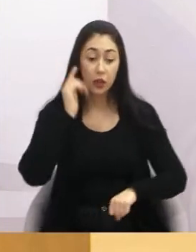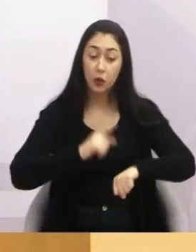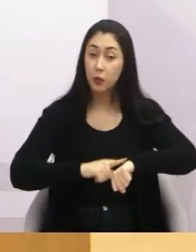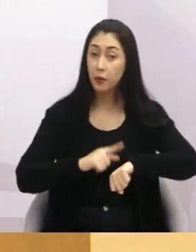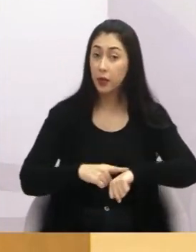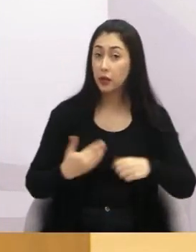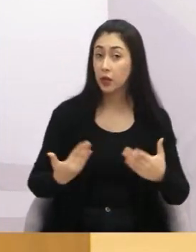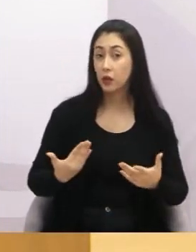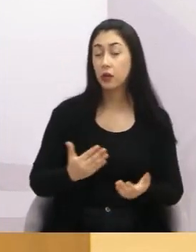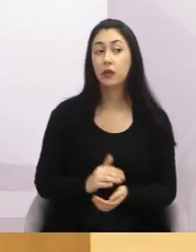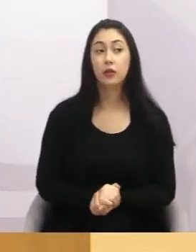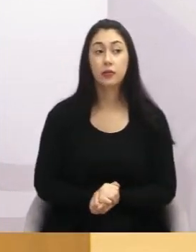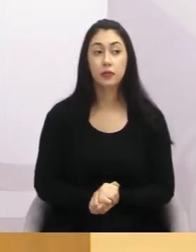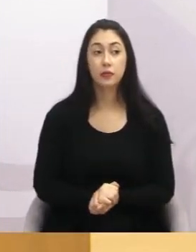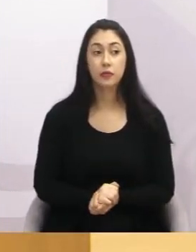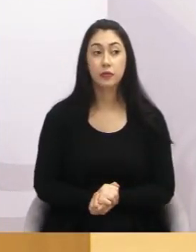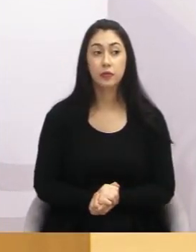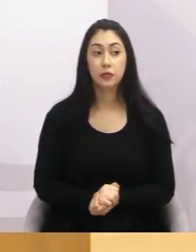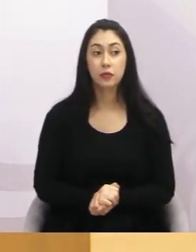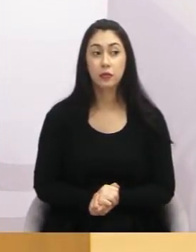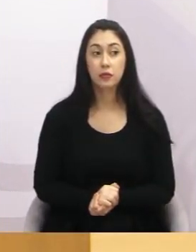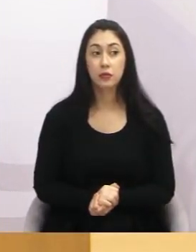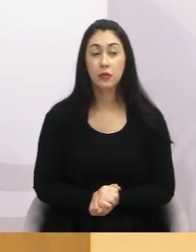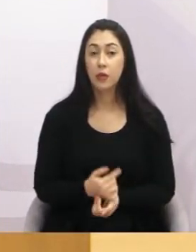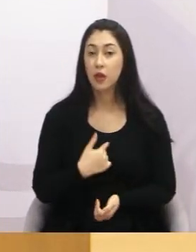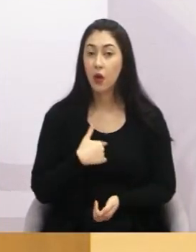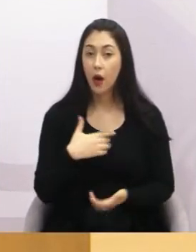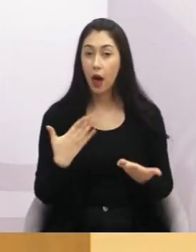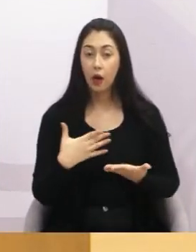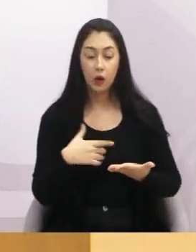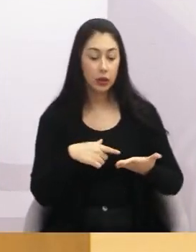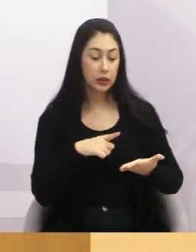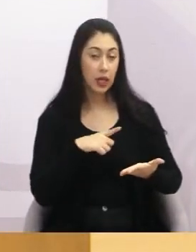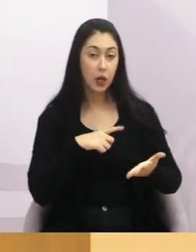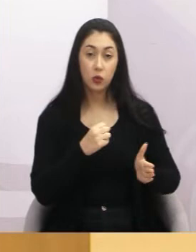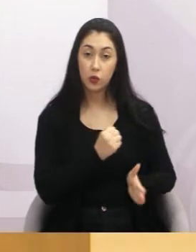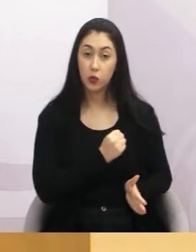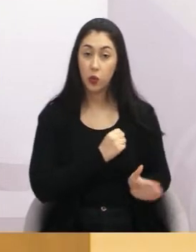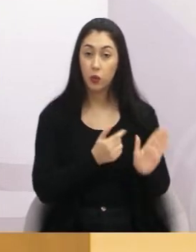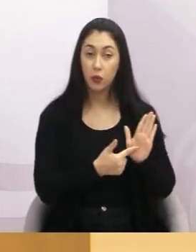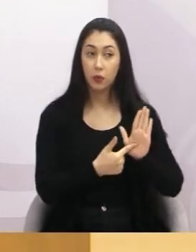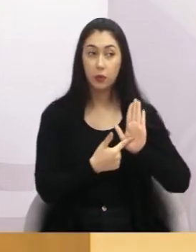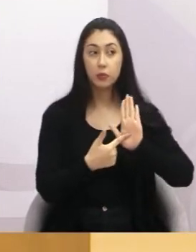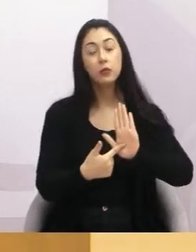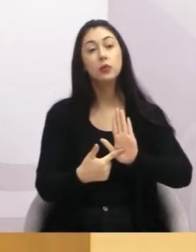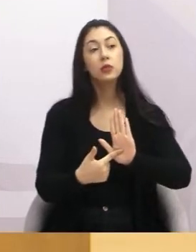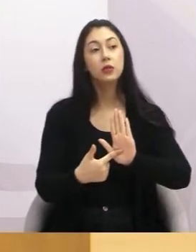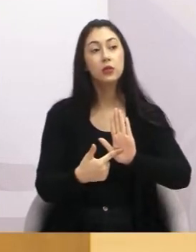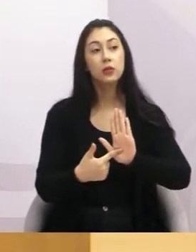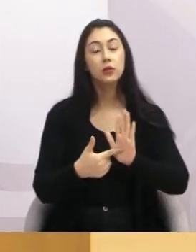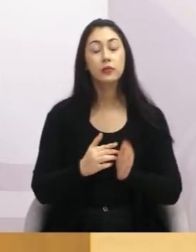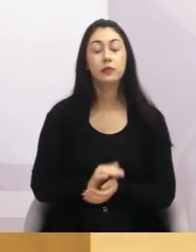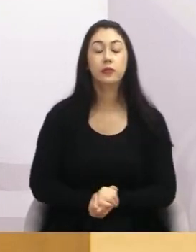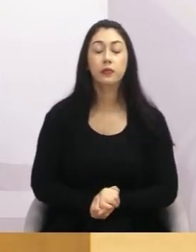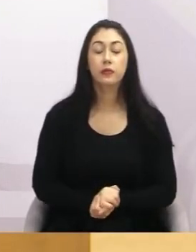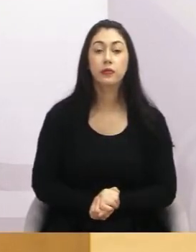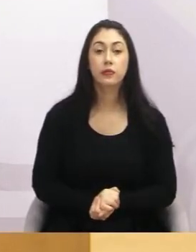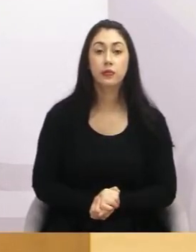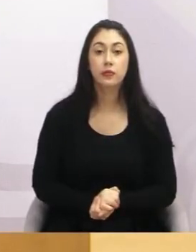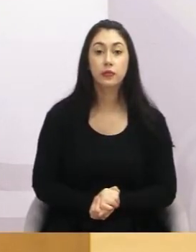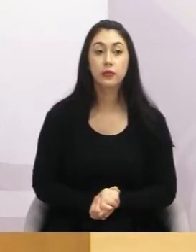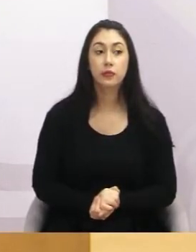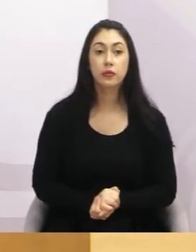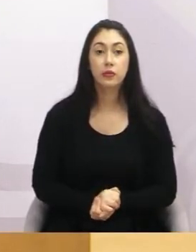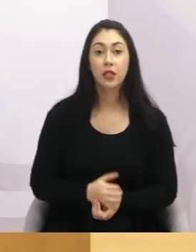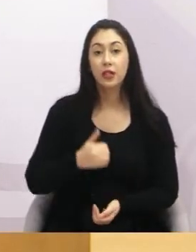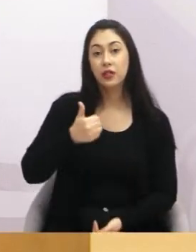que a gente vive. Olha, peguei números agora, senhor presidente, Paulinho dos Condutores,